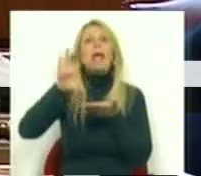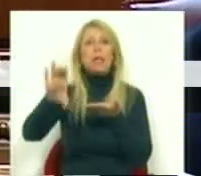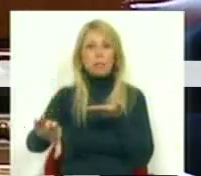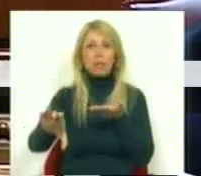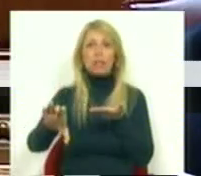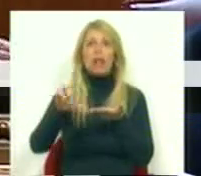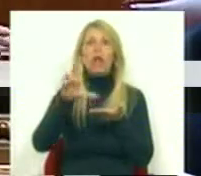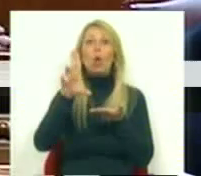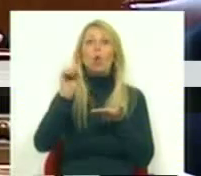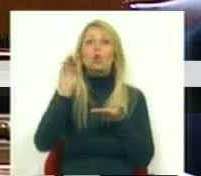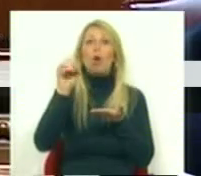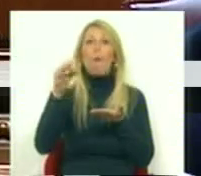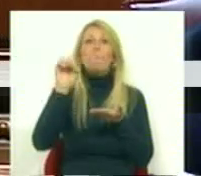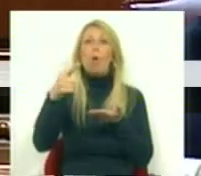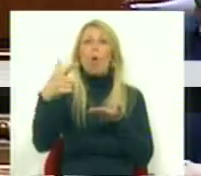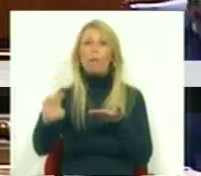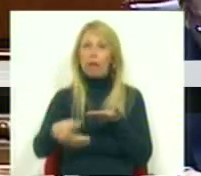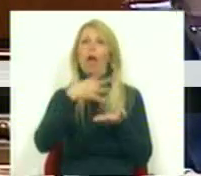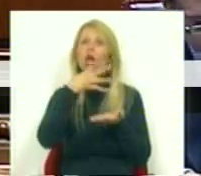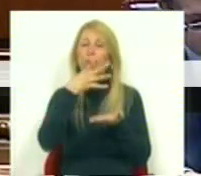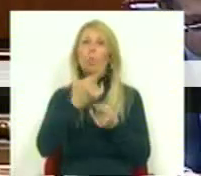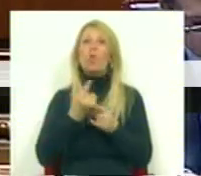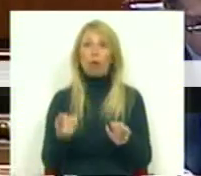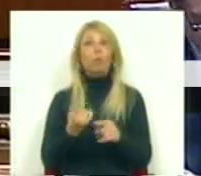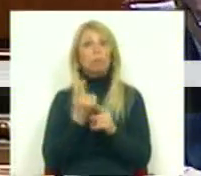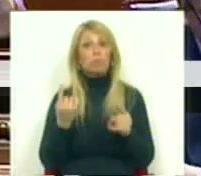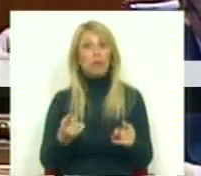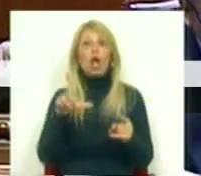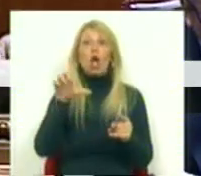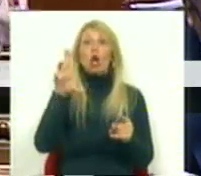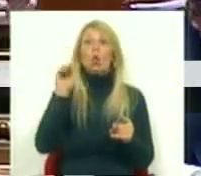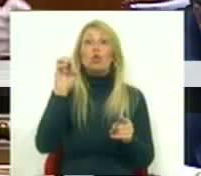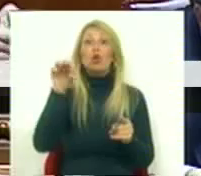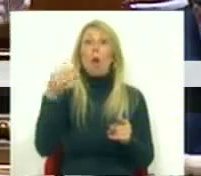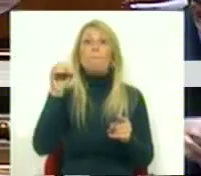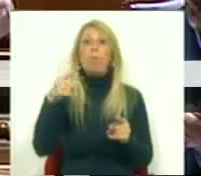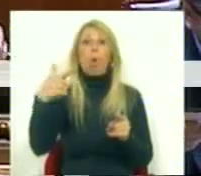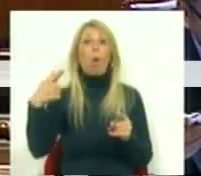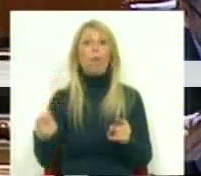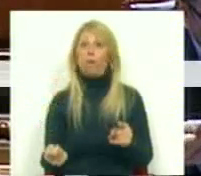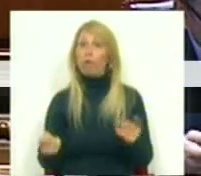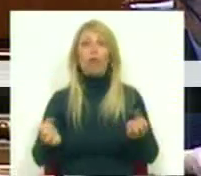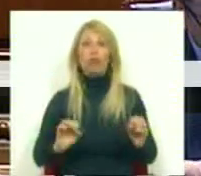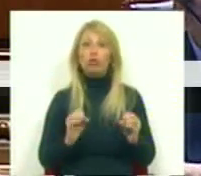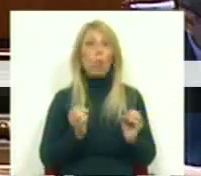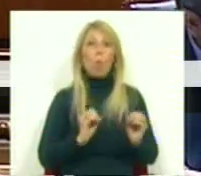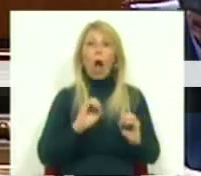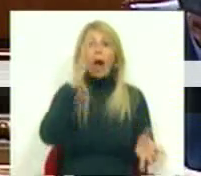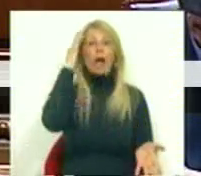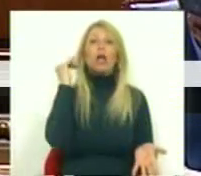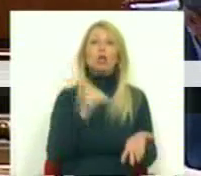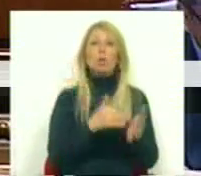indemnizada a Lusoponte desse valor foi porque a Lusoponte não ficou com o resultado